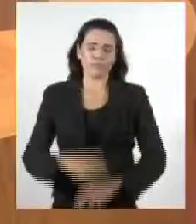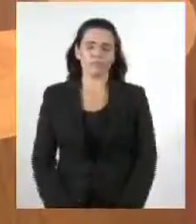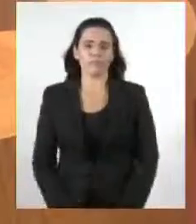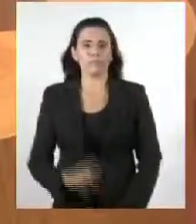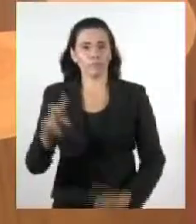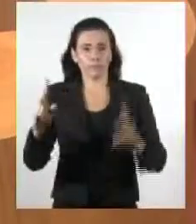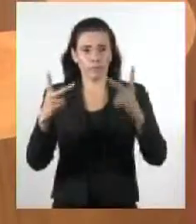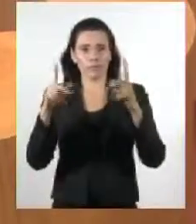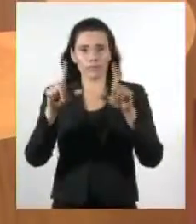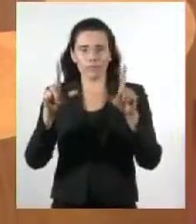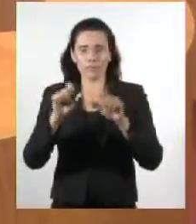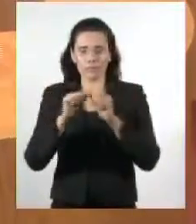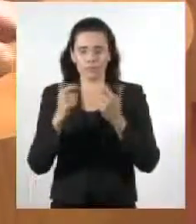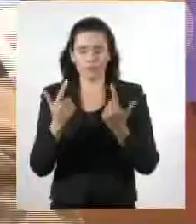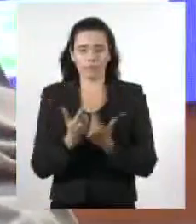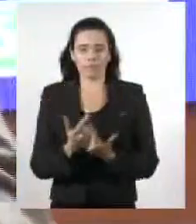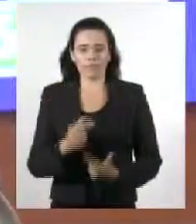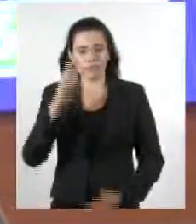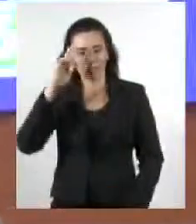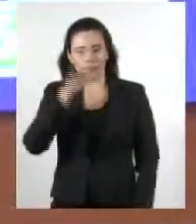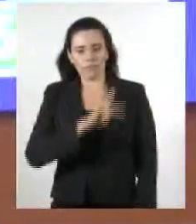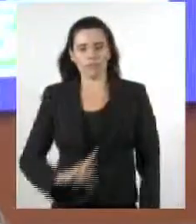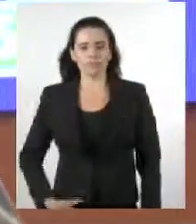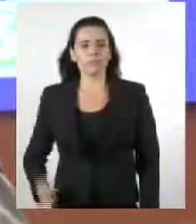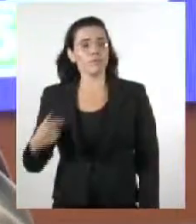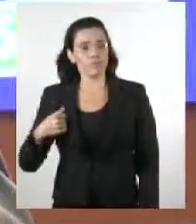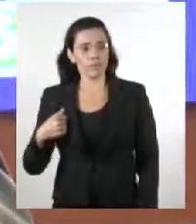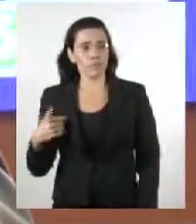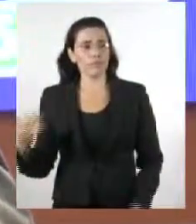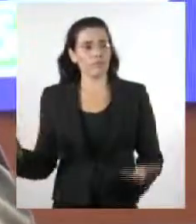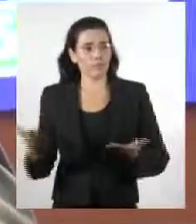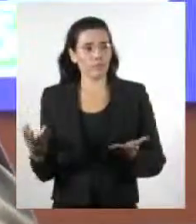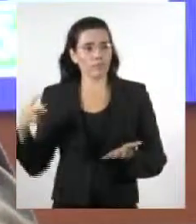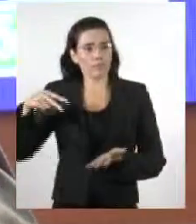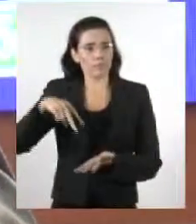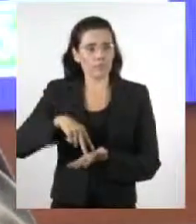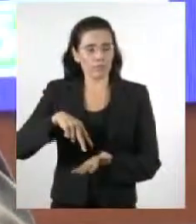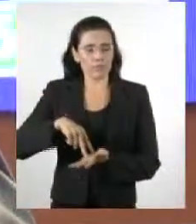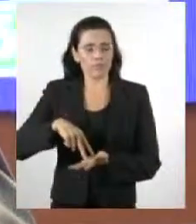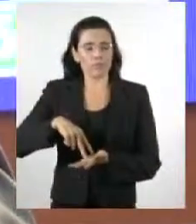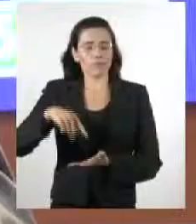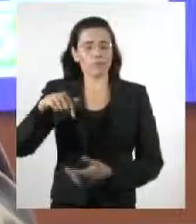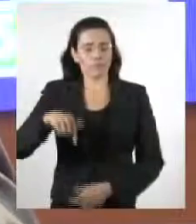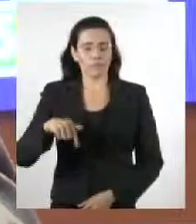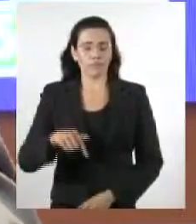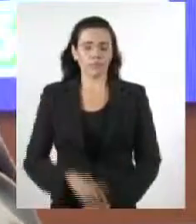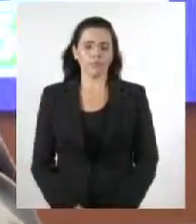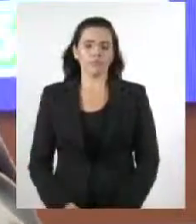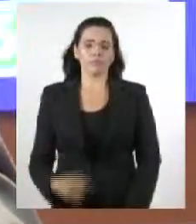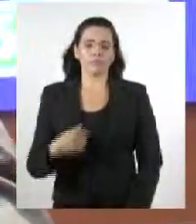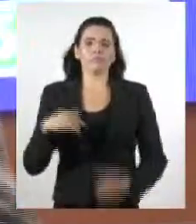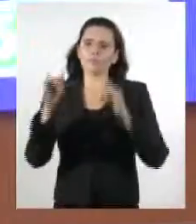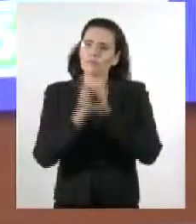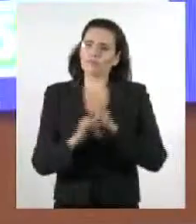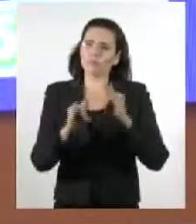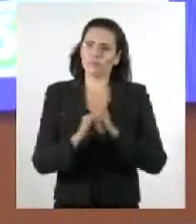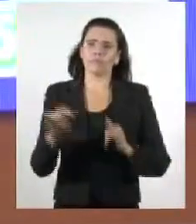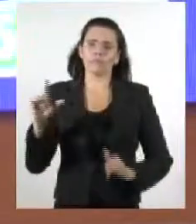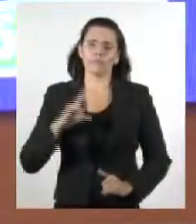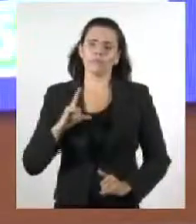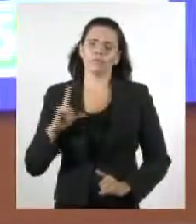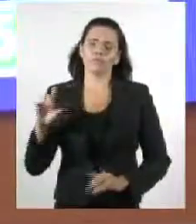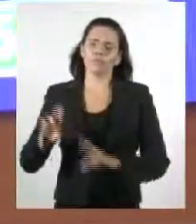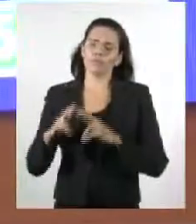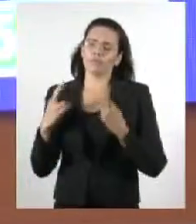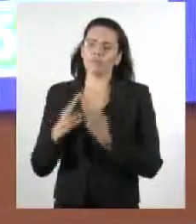a esta tribuna noticiar que, nesse exato momento, está terminando de acontecer uma reunião na Comissão de Saúde